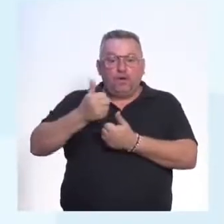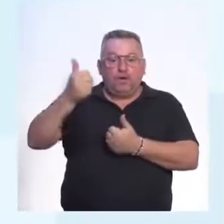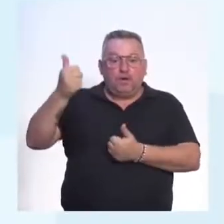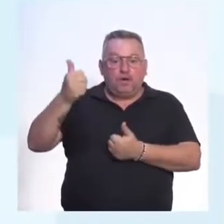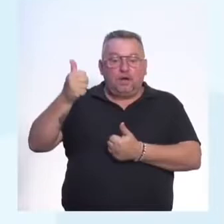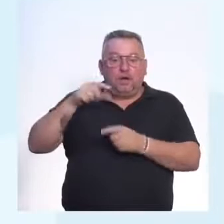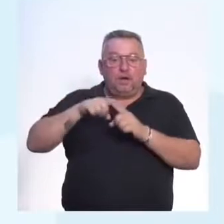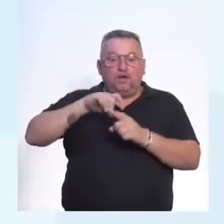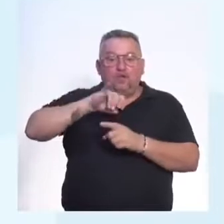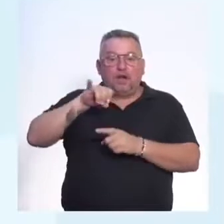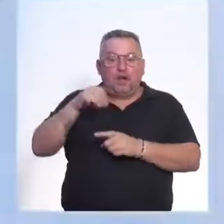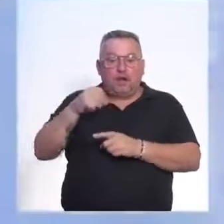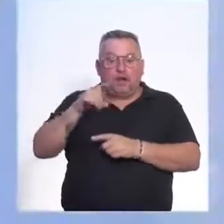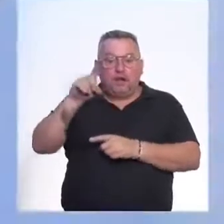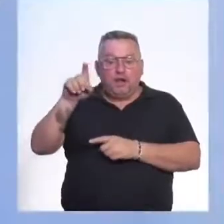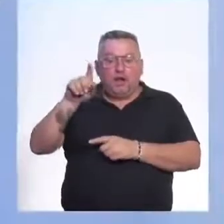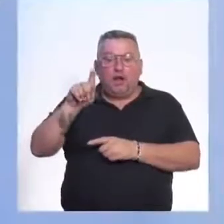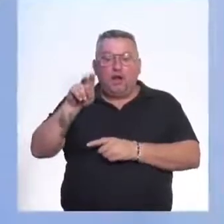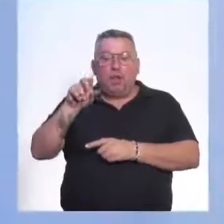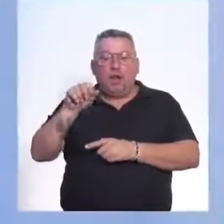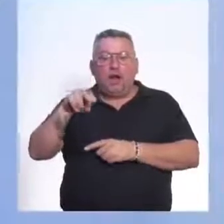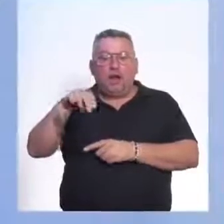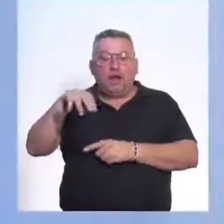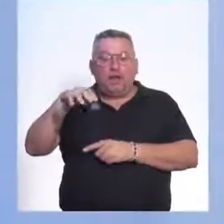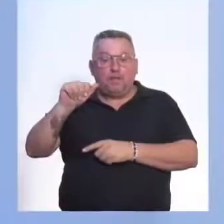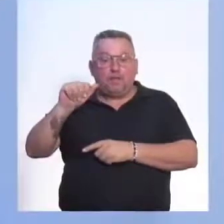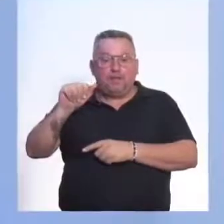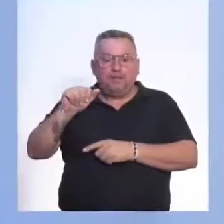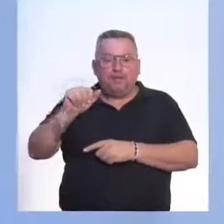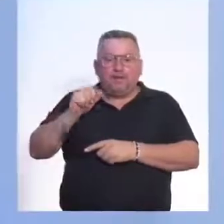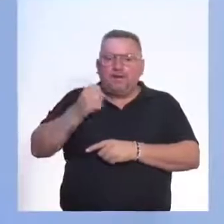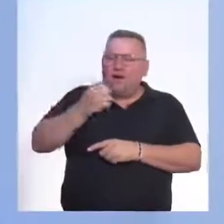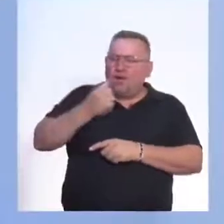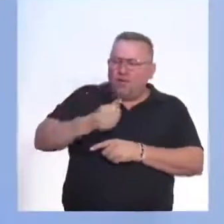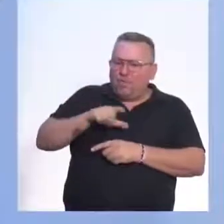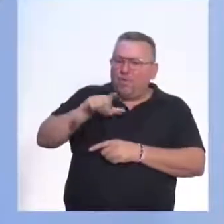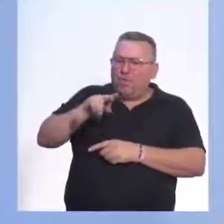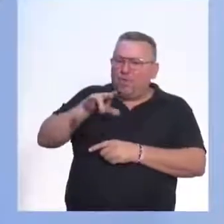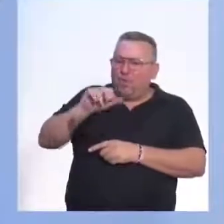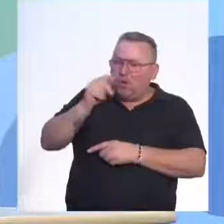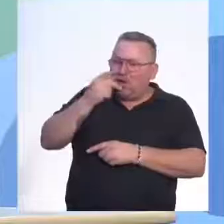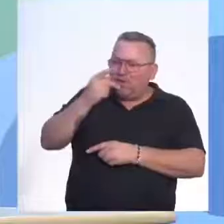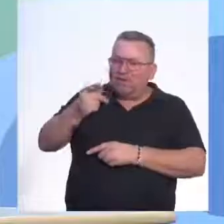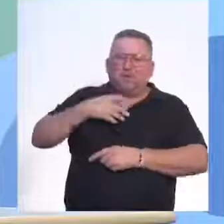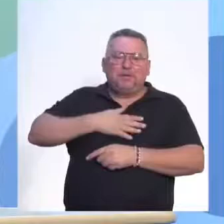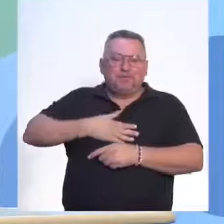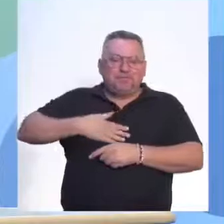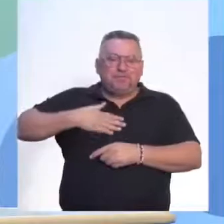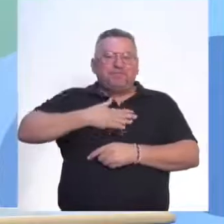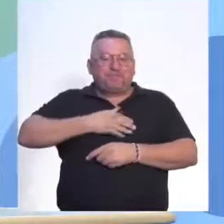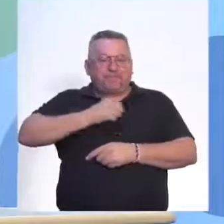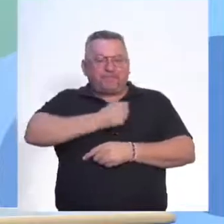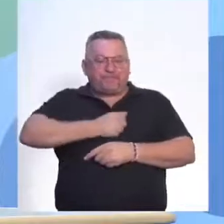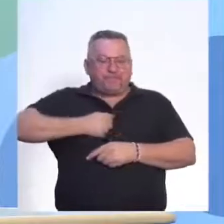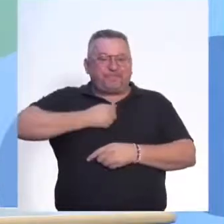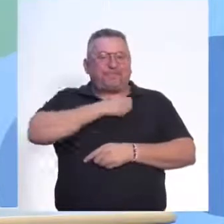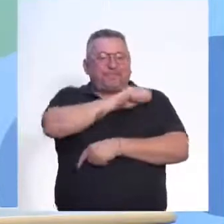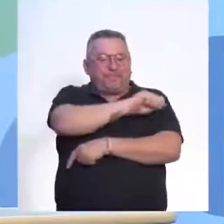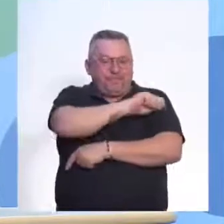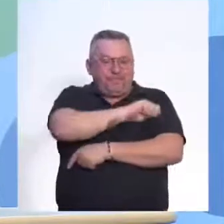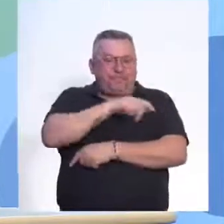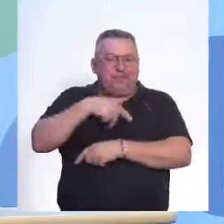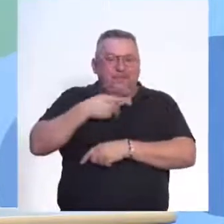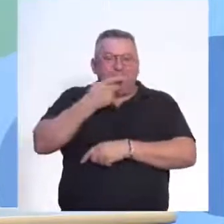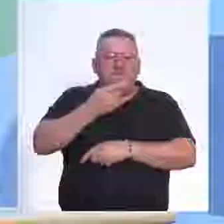de Jacareí, Guararema, São Paulo. Ai, mas como é bom ouvir o Lucas falando. Nossa, que saudade de ouvir aluno falando com a aquela